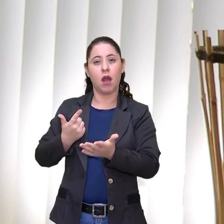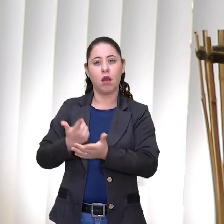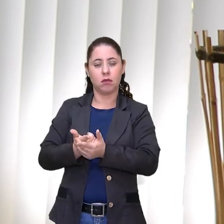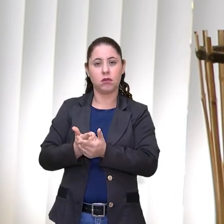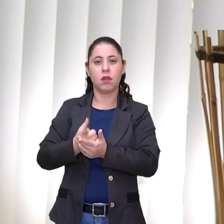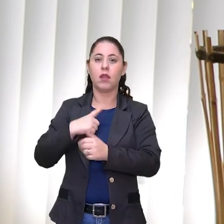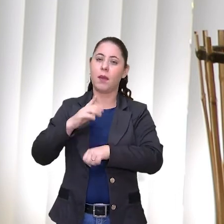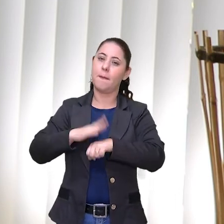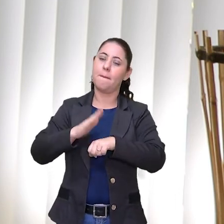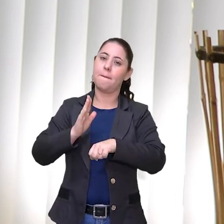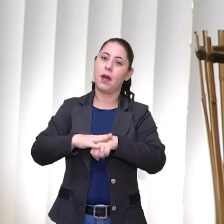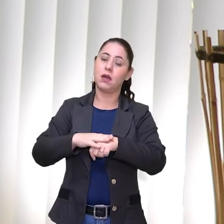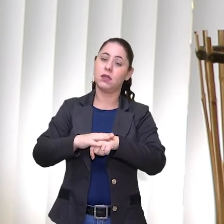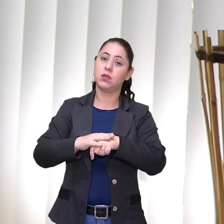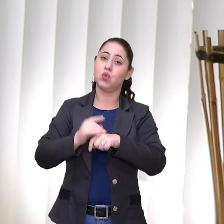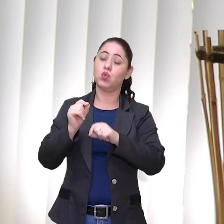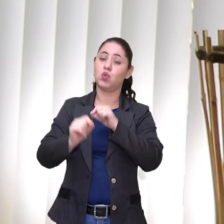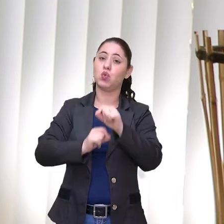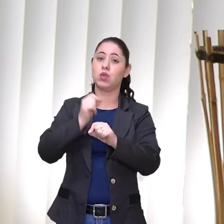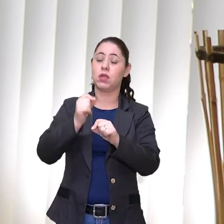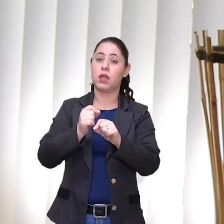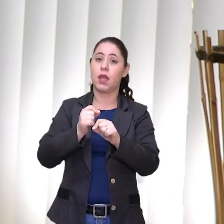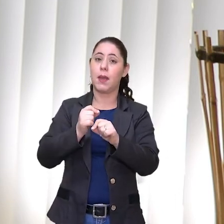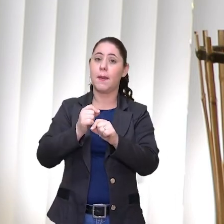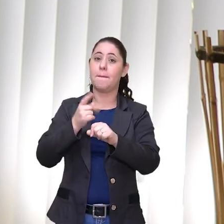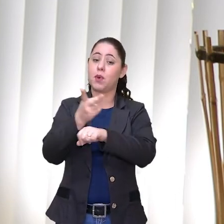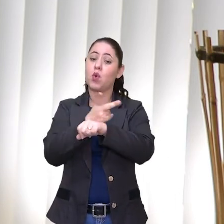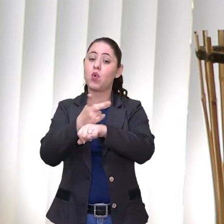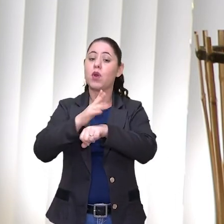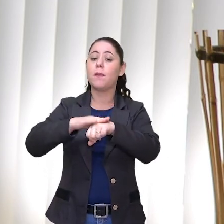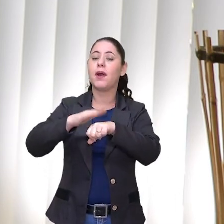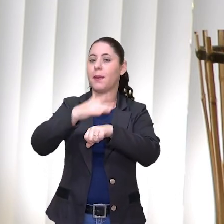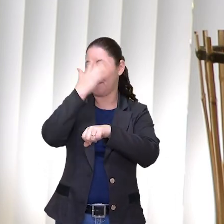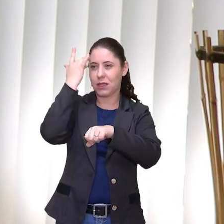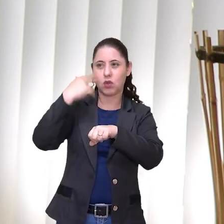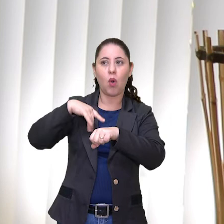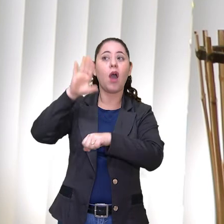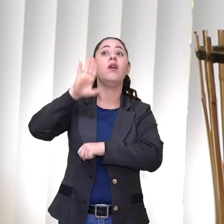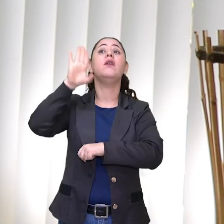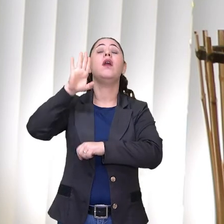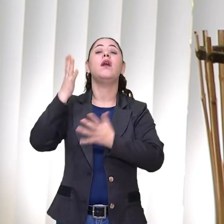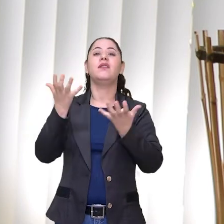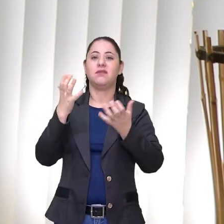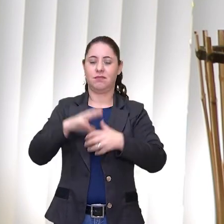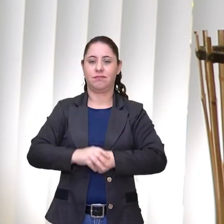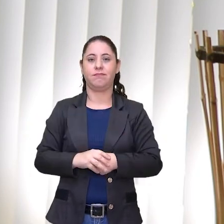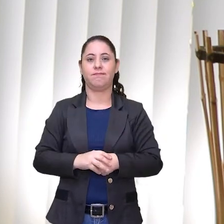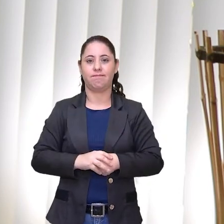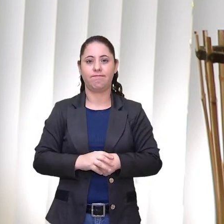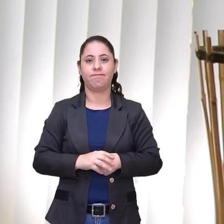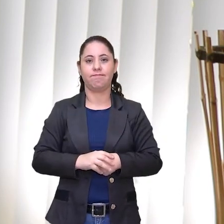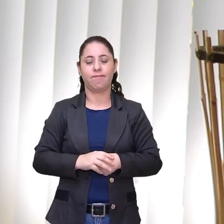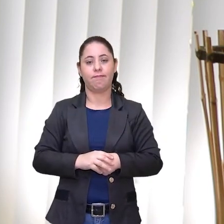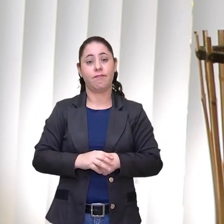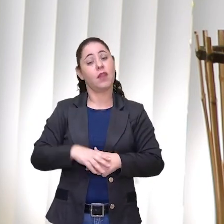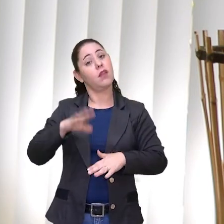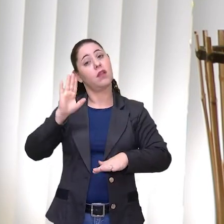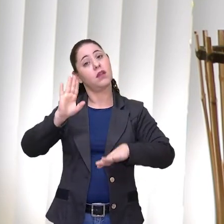está em boas condições para adquirir. Então há mais lances, né? Há maior procura por bens que estão livres e